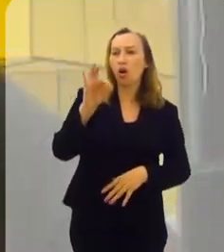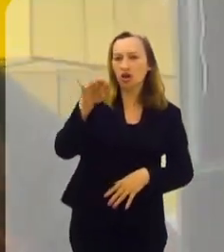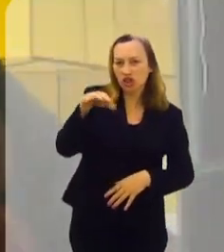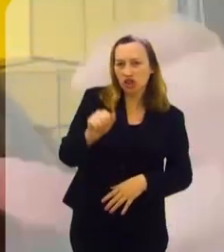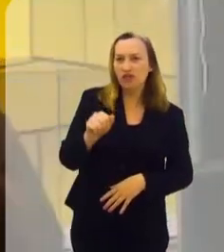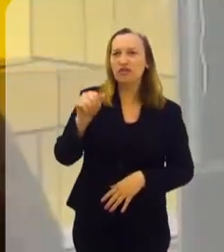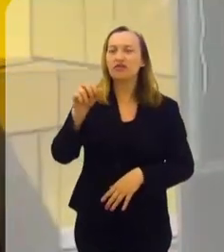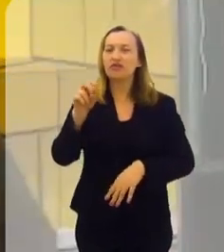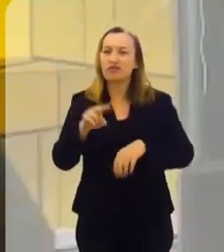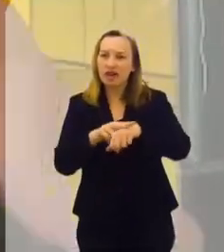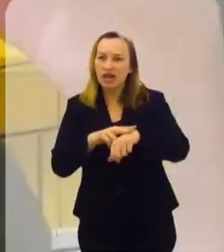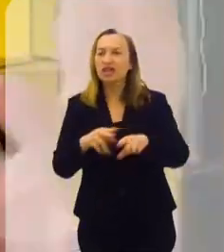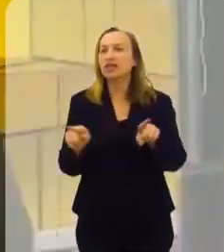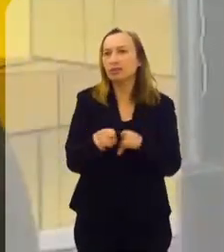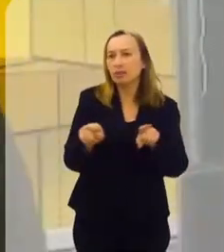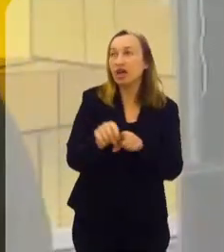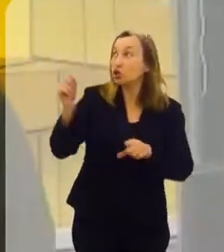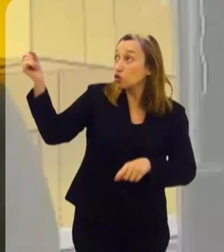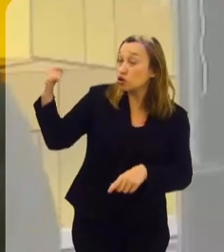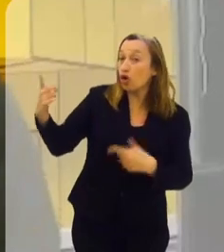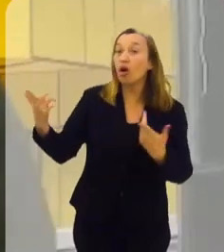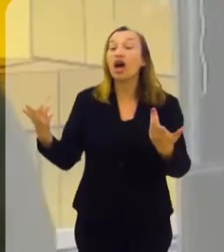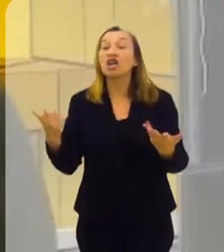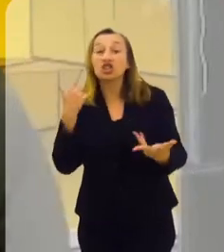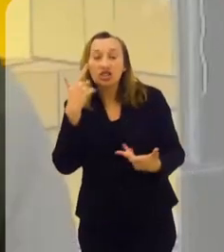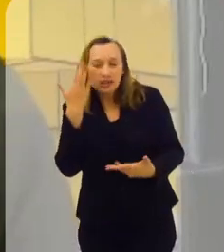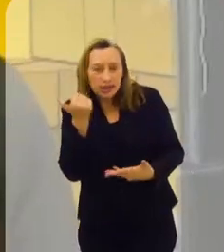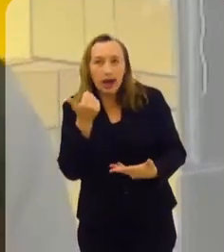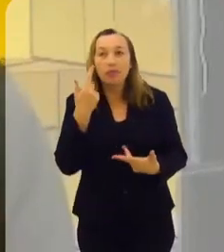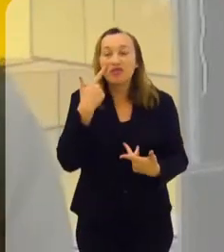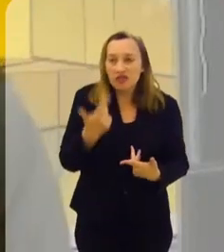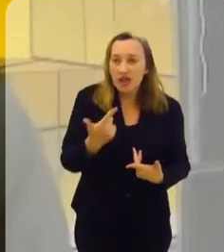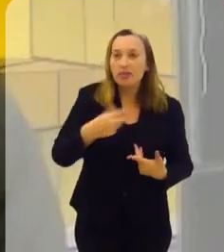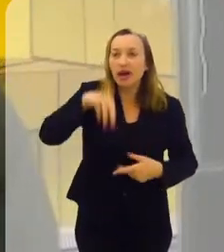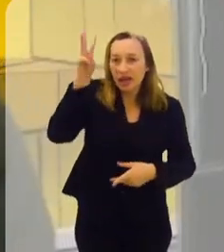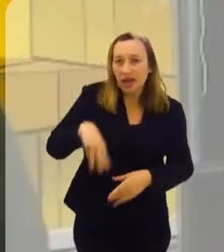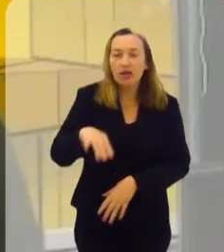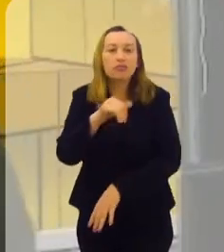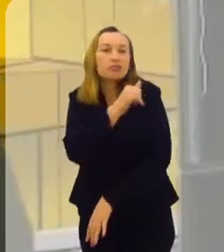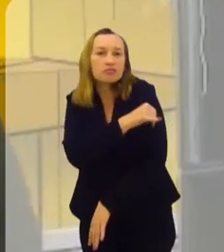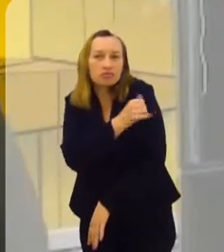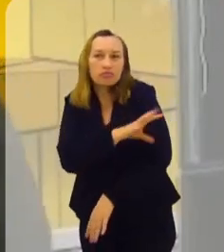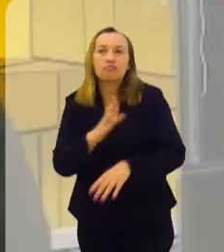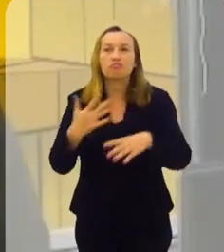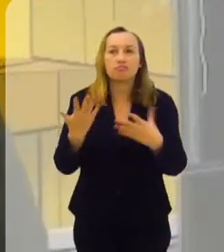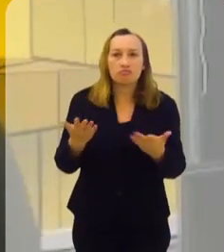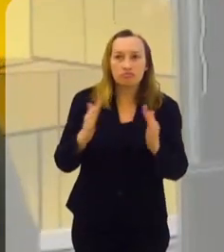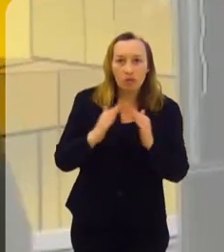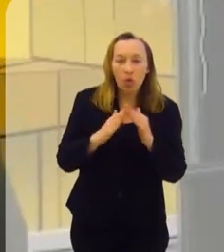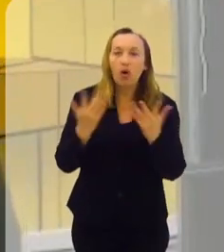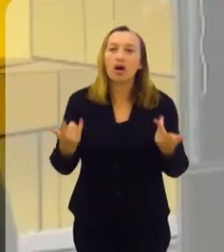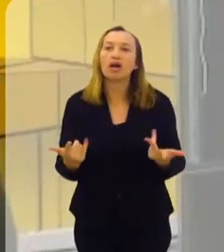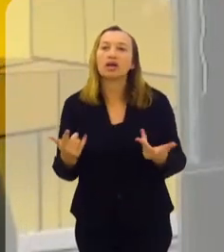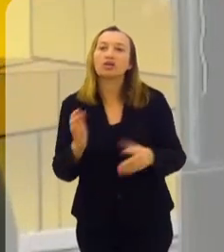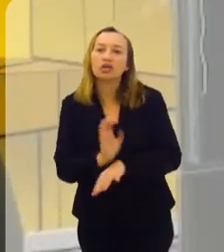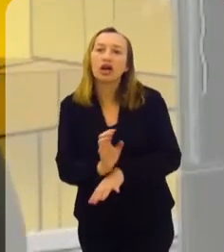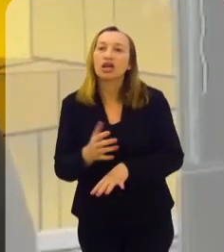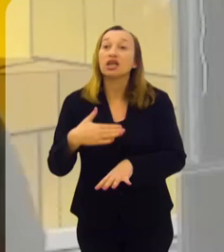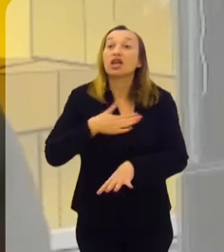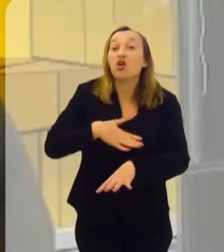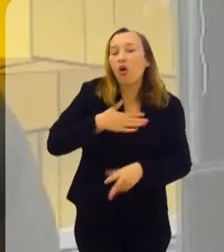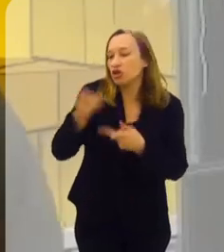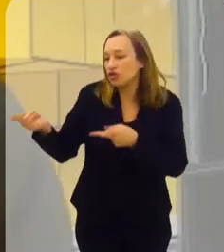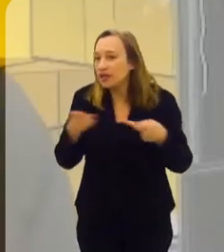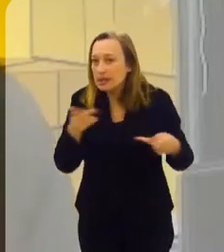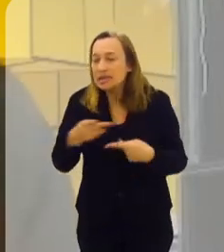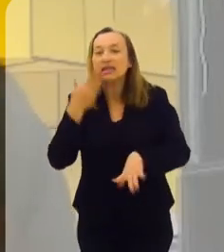Costa Verde, Costa do Sol e tal. É claro que a gente sabe, né? Para quem mora no estado do Rio de Janeiro, e até para